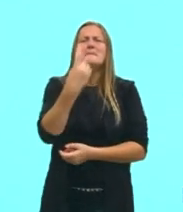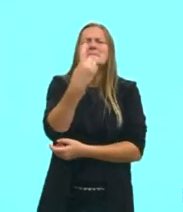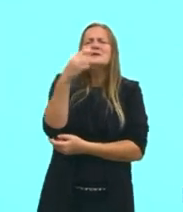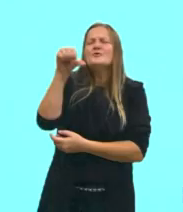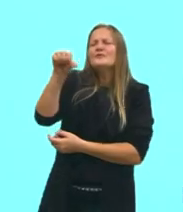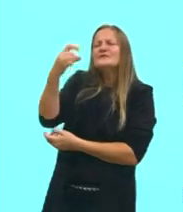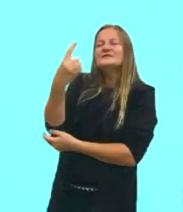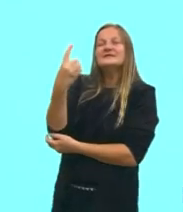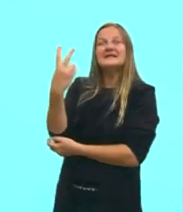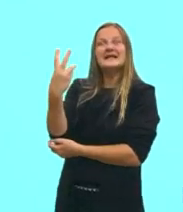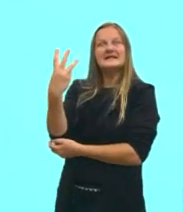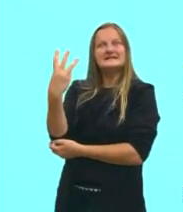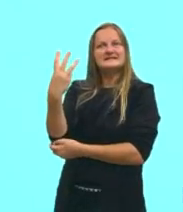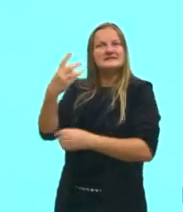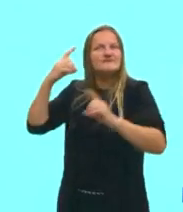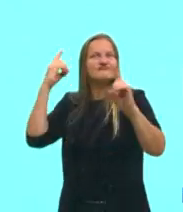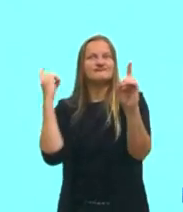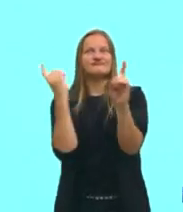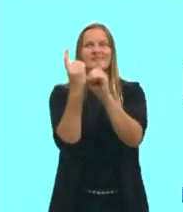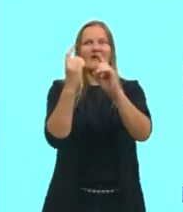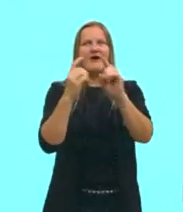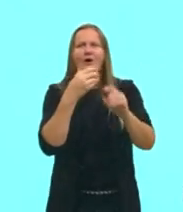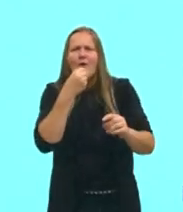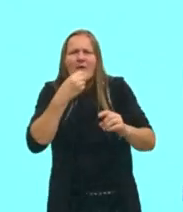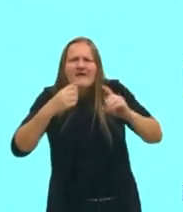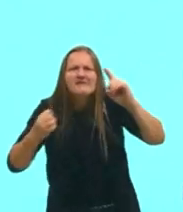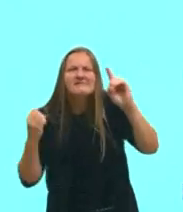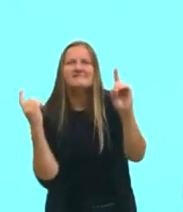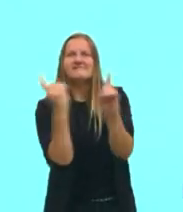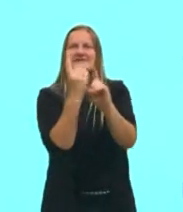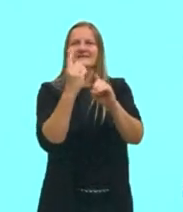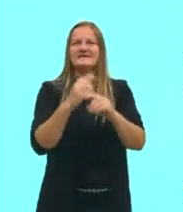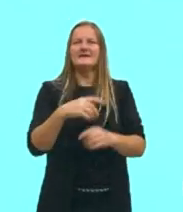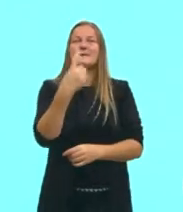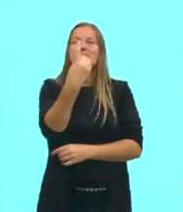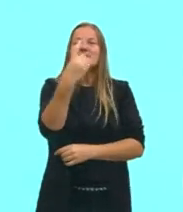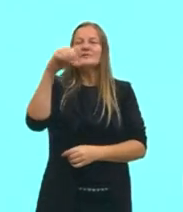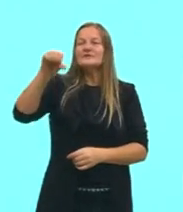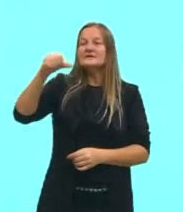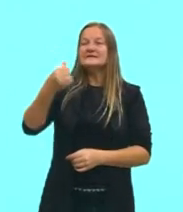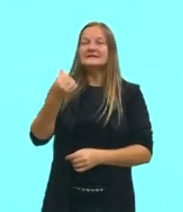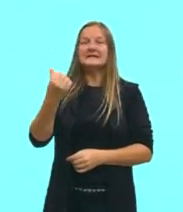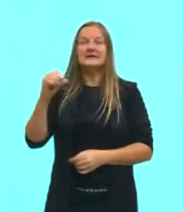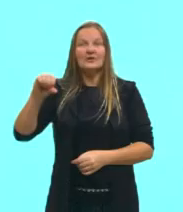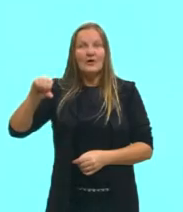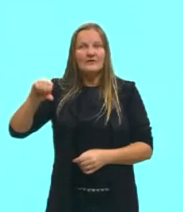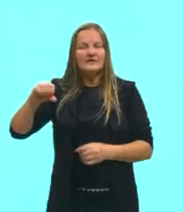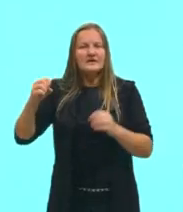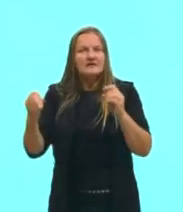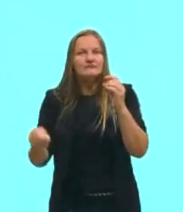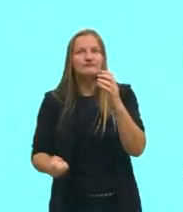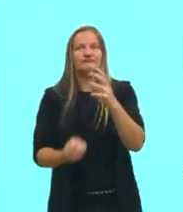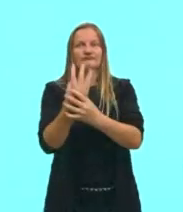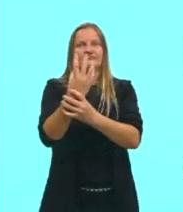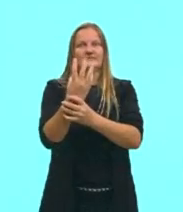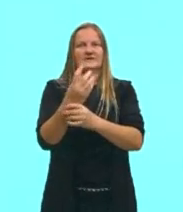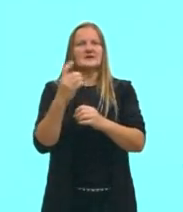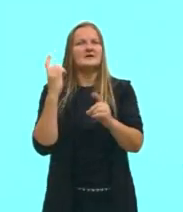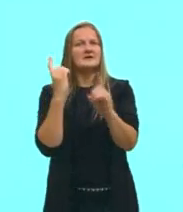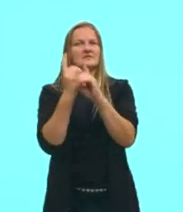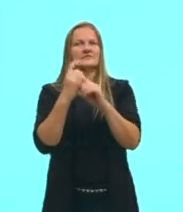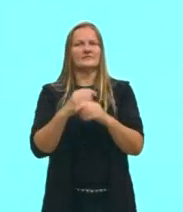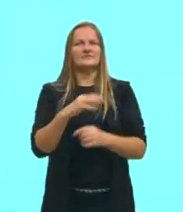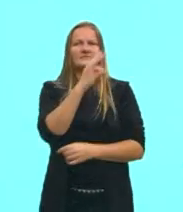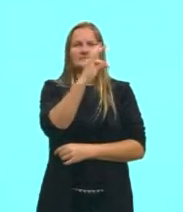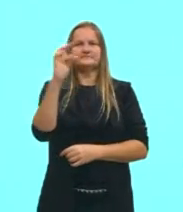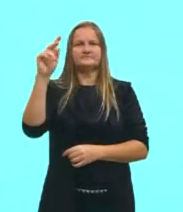1913 pelo Henry maudslay ela foi criada em 1869 pelo de me tremendo em a gente vê utiliza